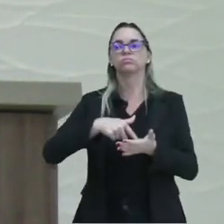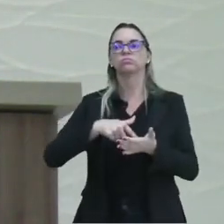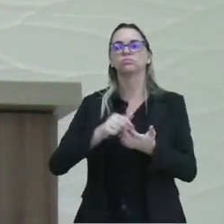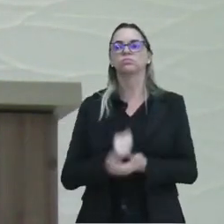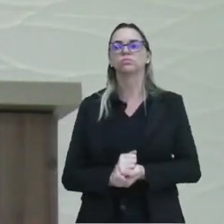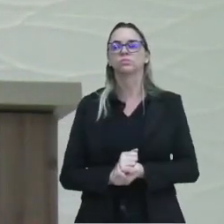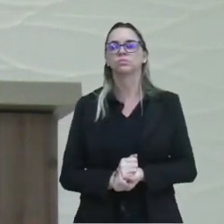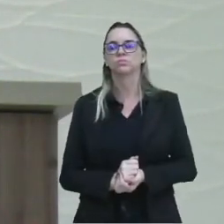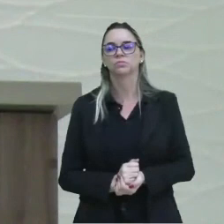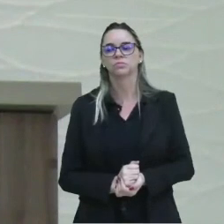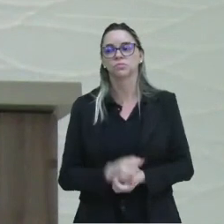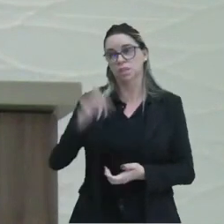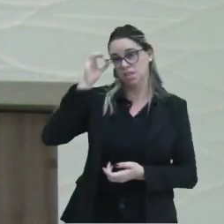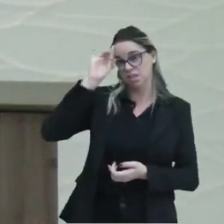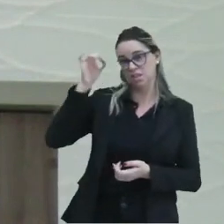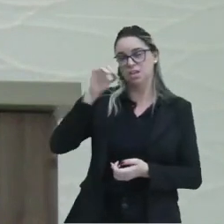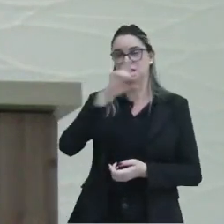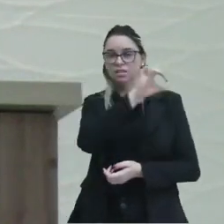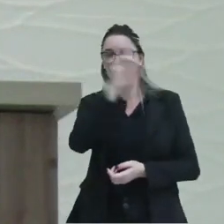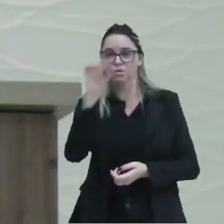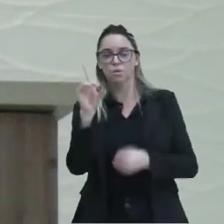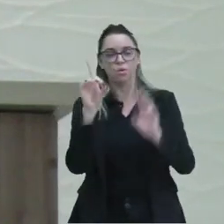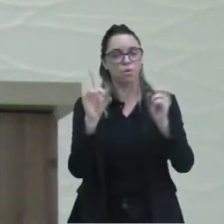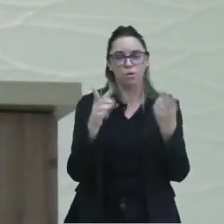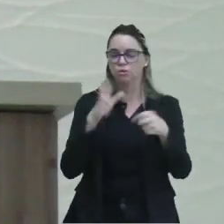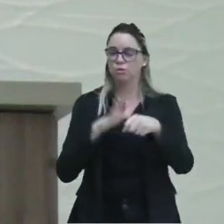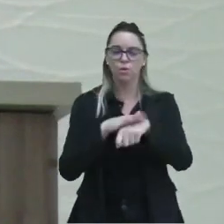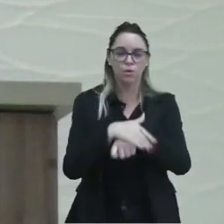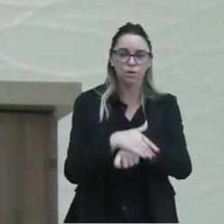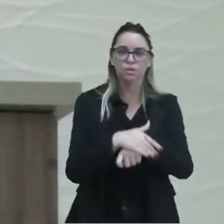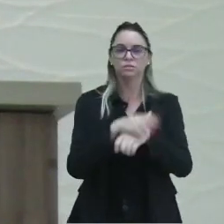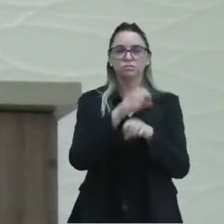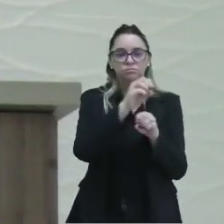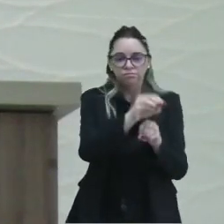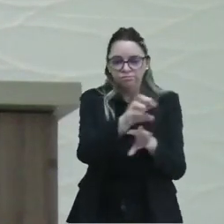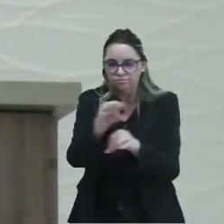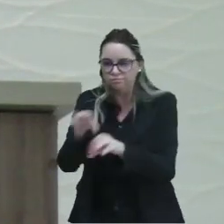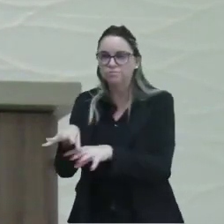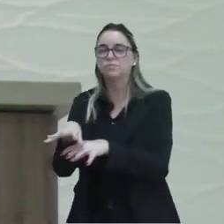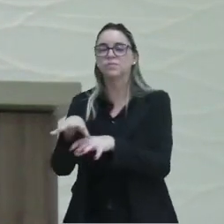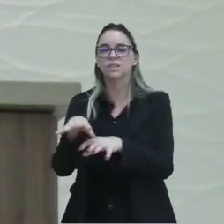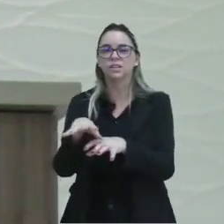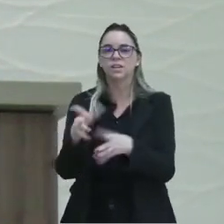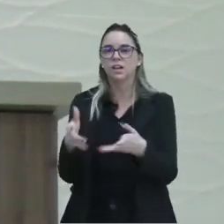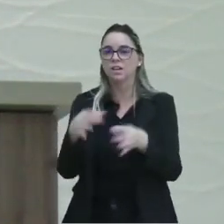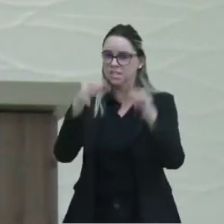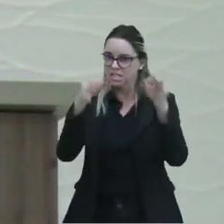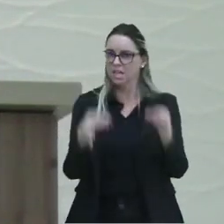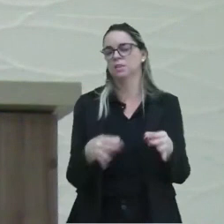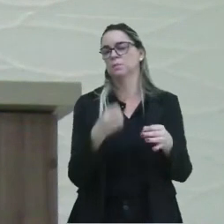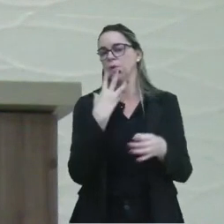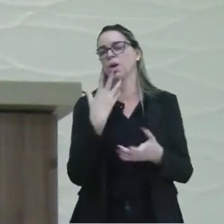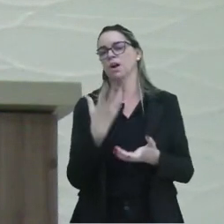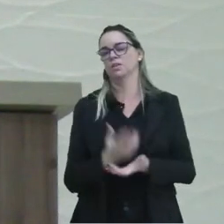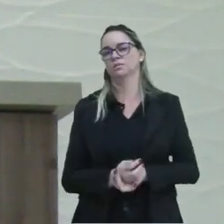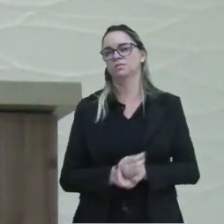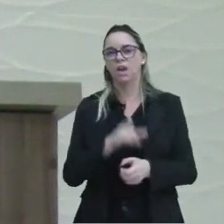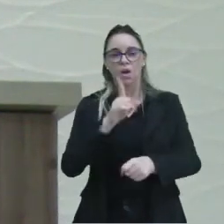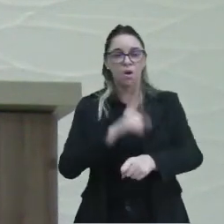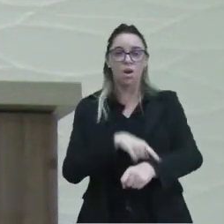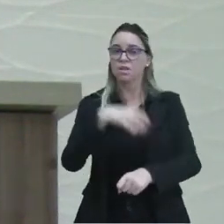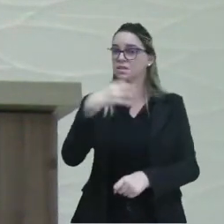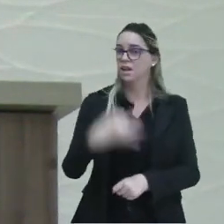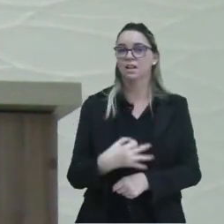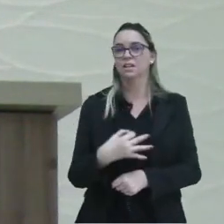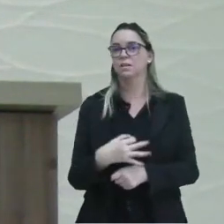dedica de dia, de noite, para levar aos alunos um ensino de qualidade. Então, nada mais justo do que na hora oportuna estar